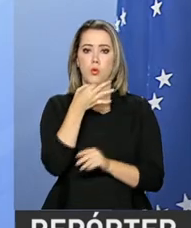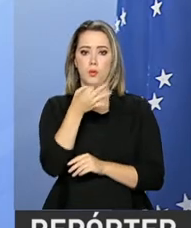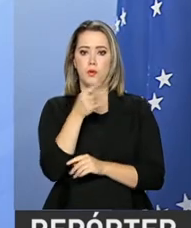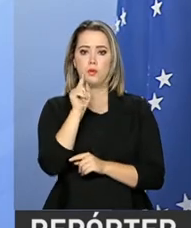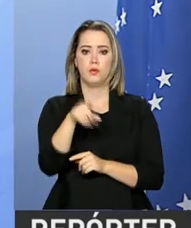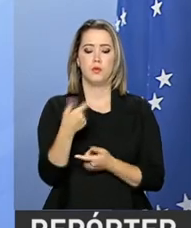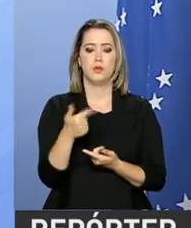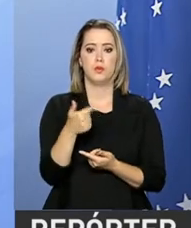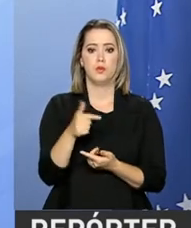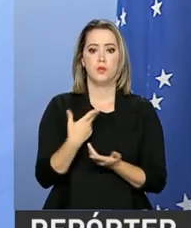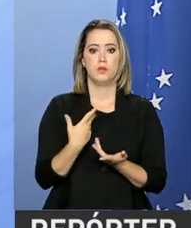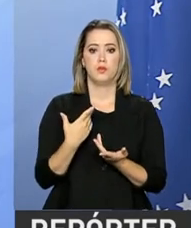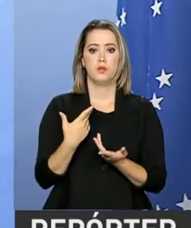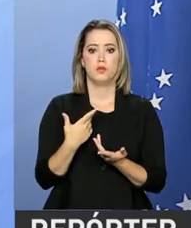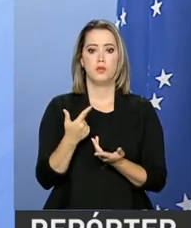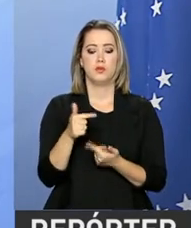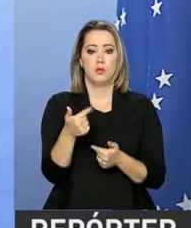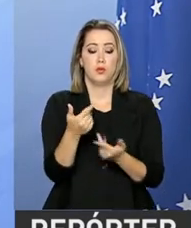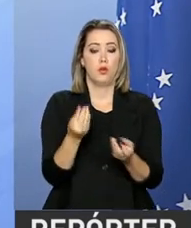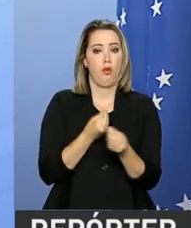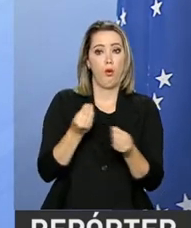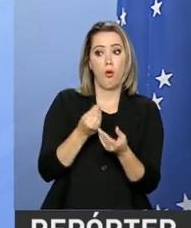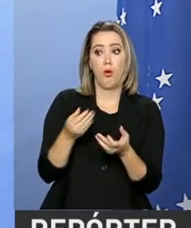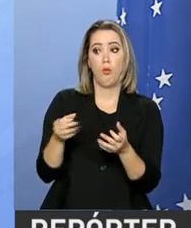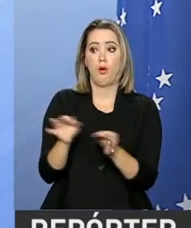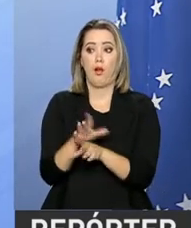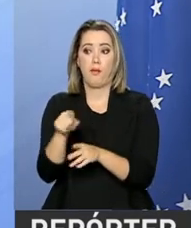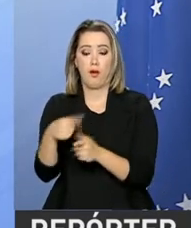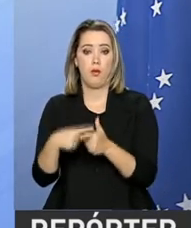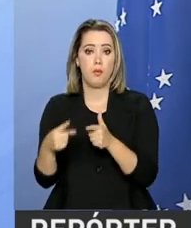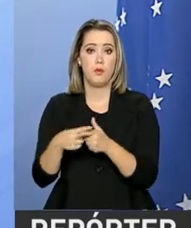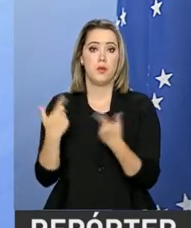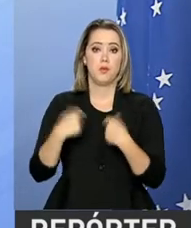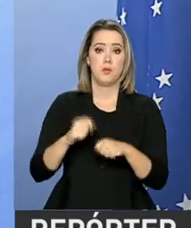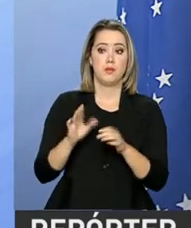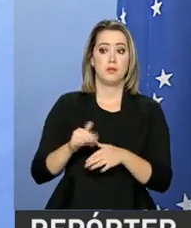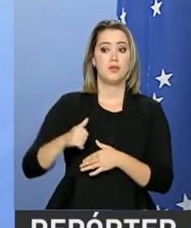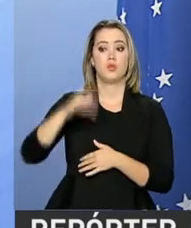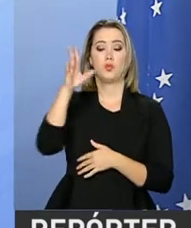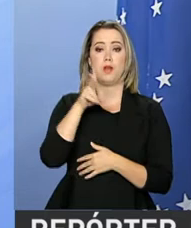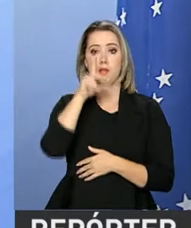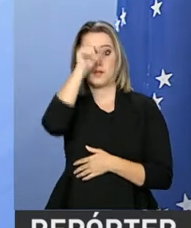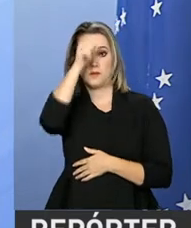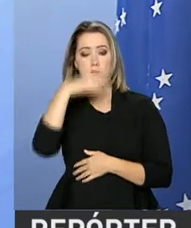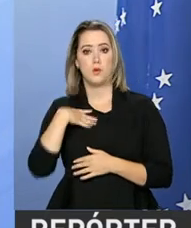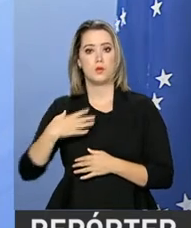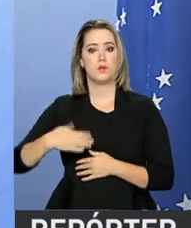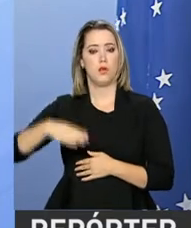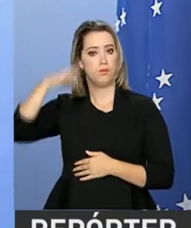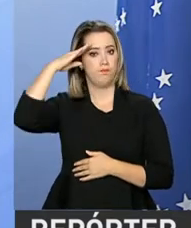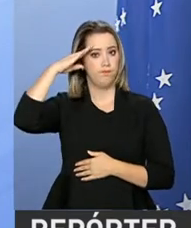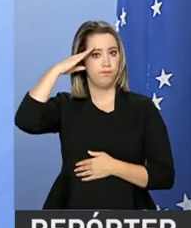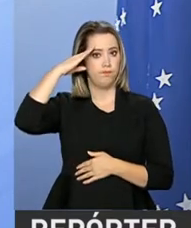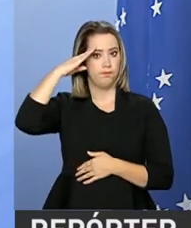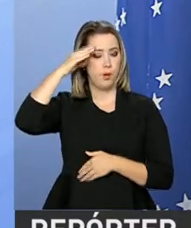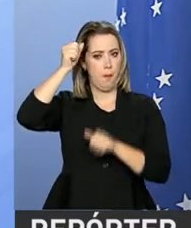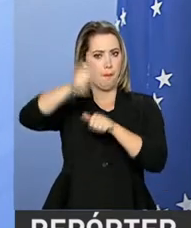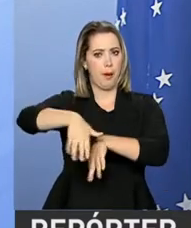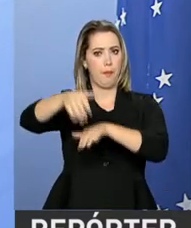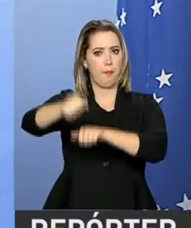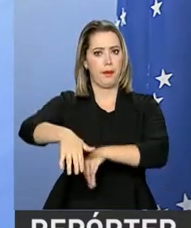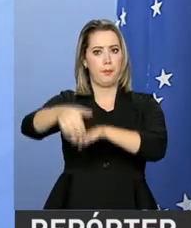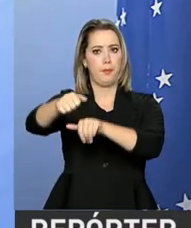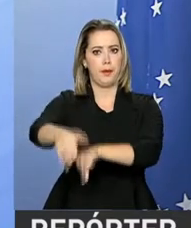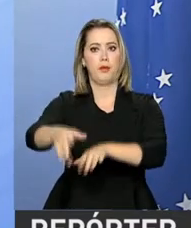não há mais solução normas solução nós temos que entregar mais força mais tropas para preservar as vidas